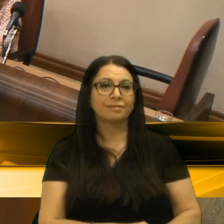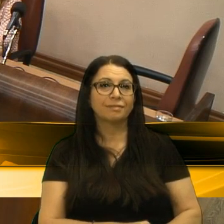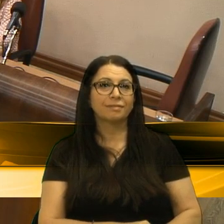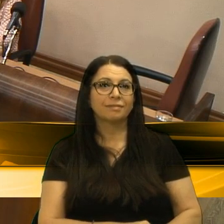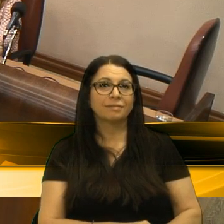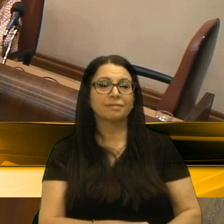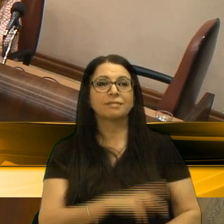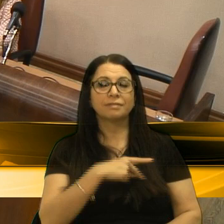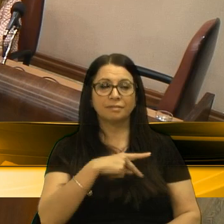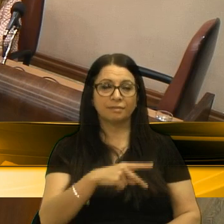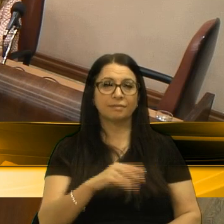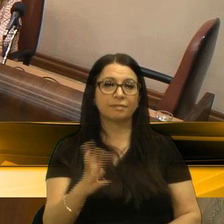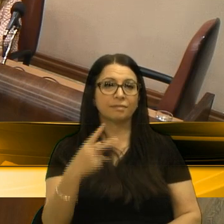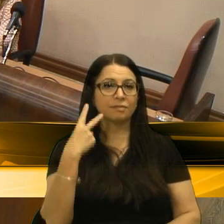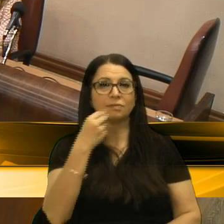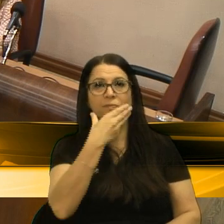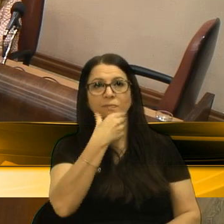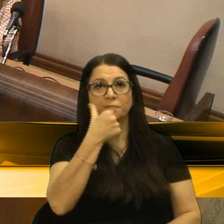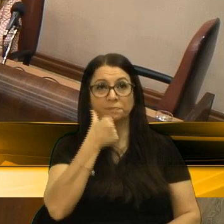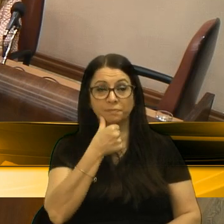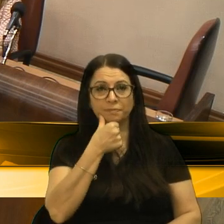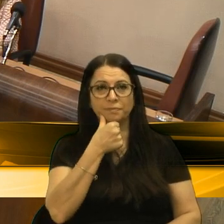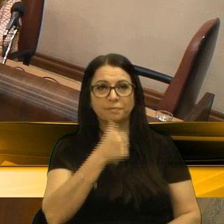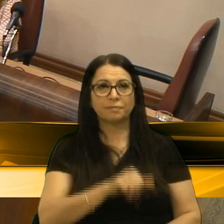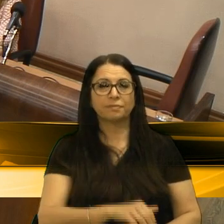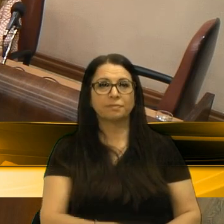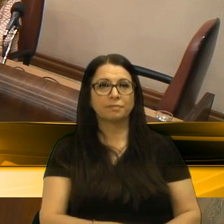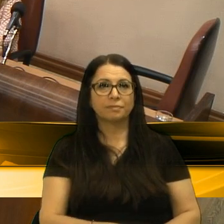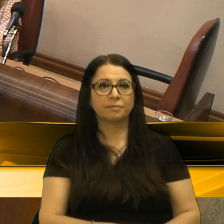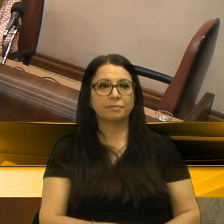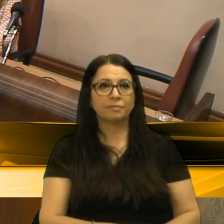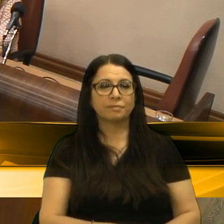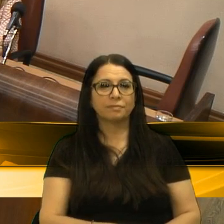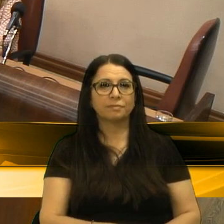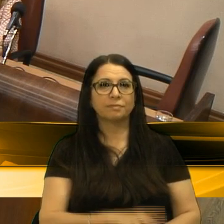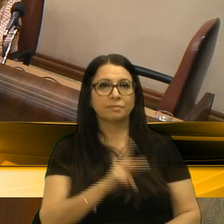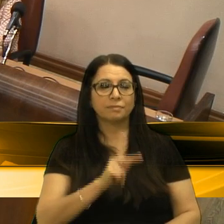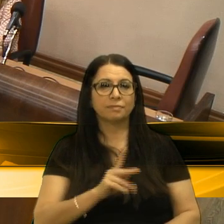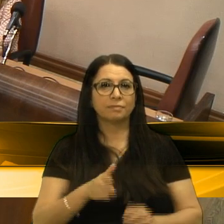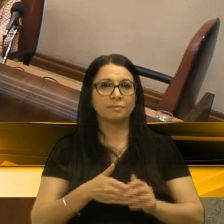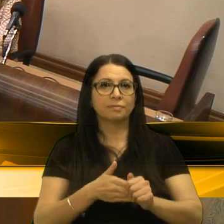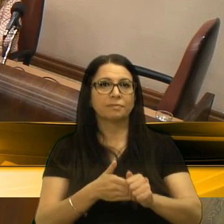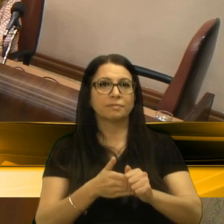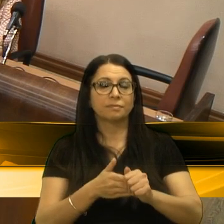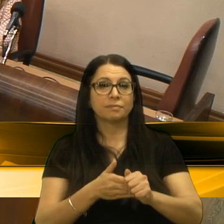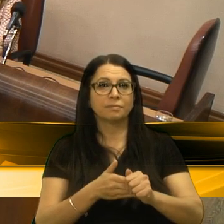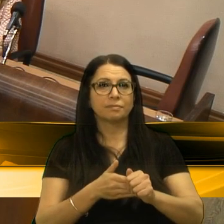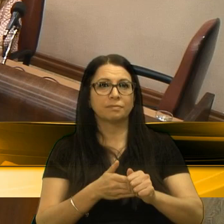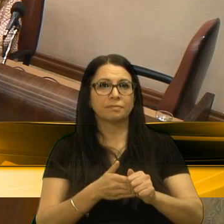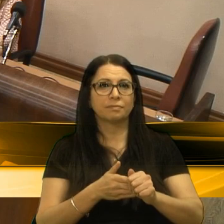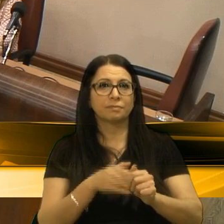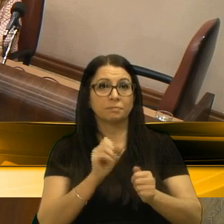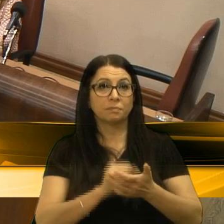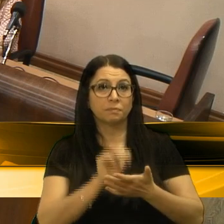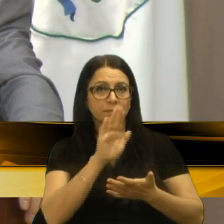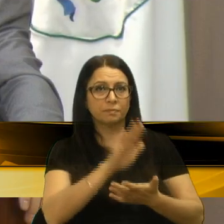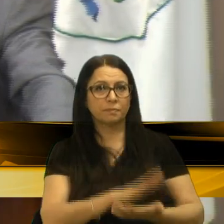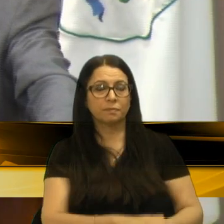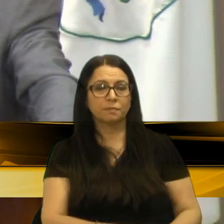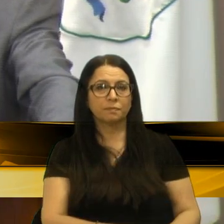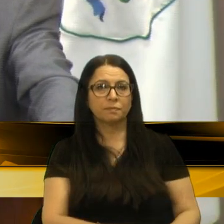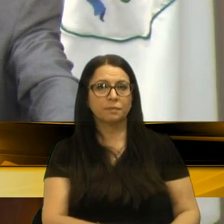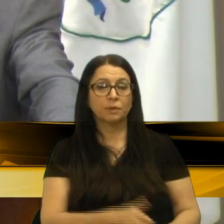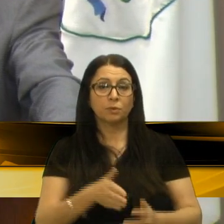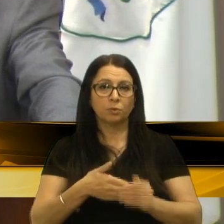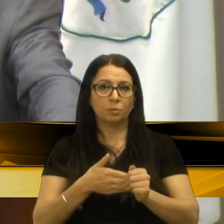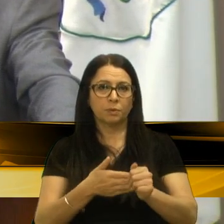Senhor presidente, senhoras e senhores vereadores, pessoal que nos acompanha, quando o senhor puder, uma parte rapidinho. nos acompanha